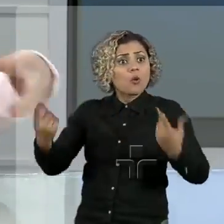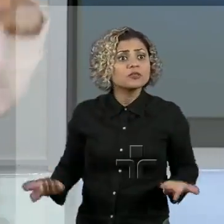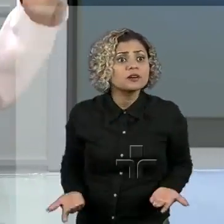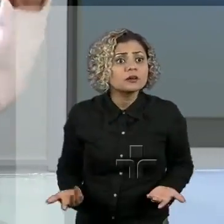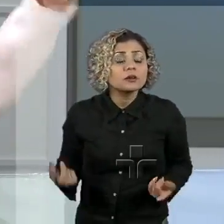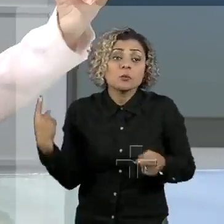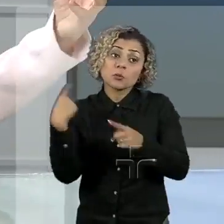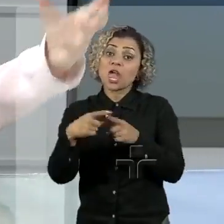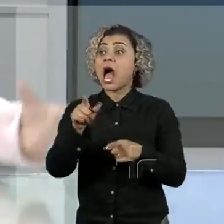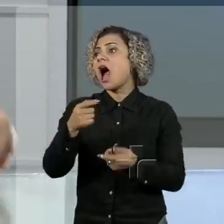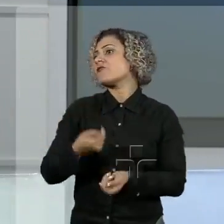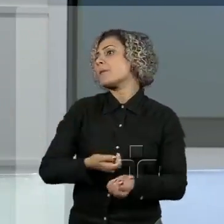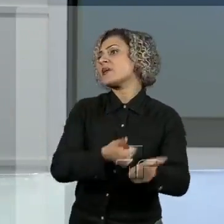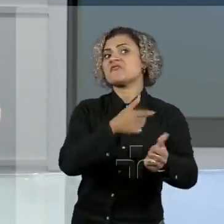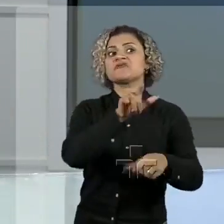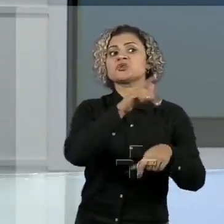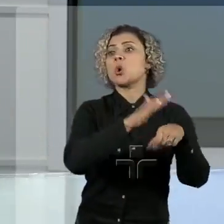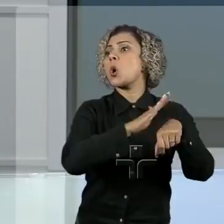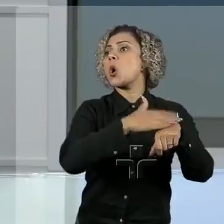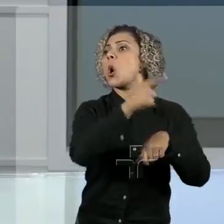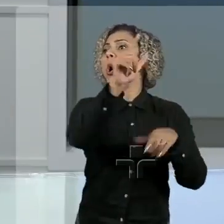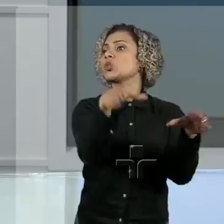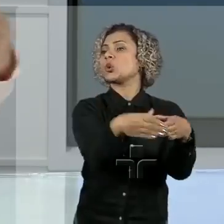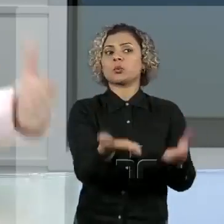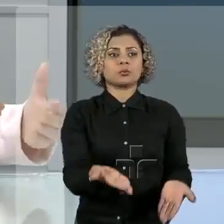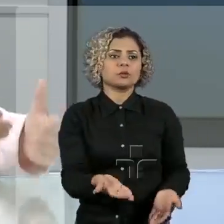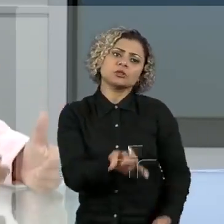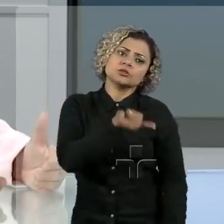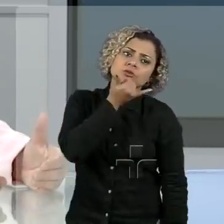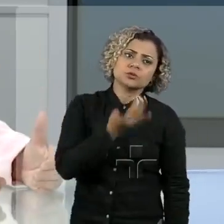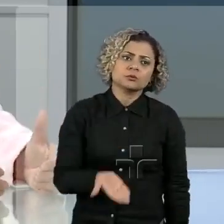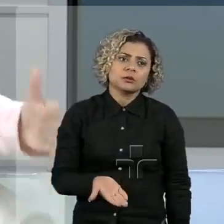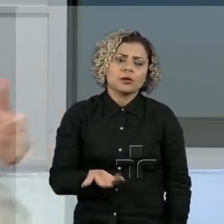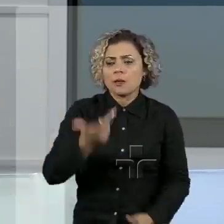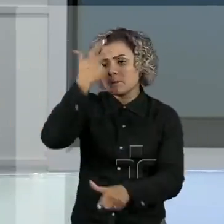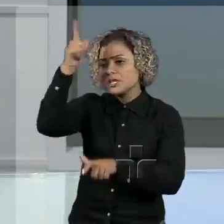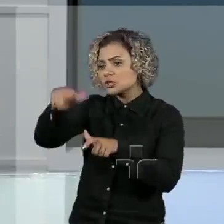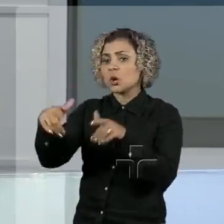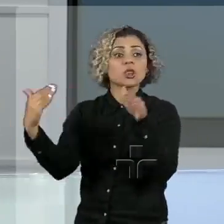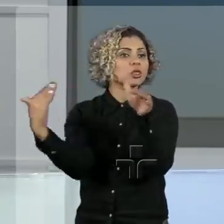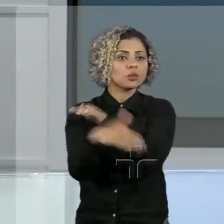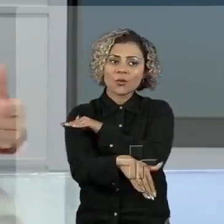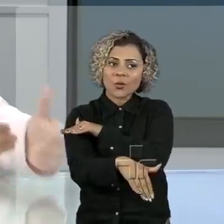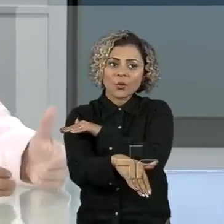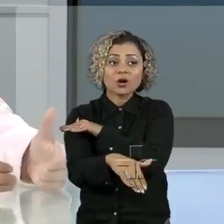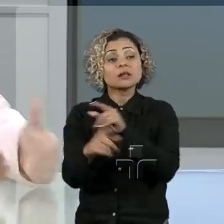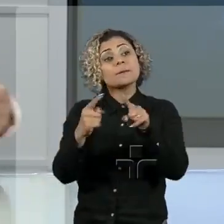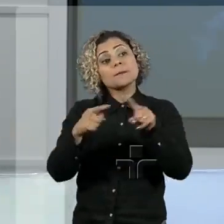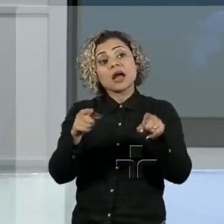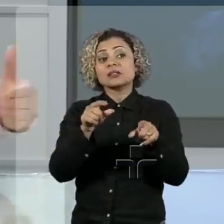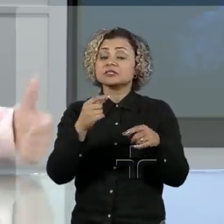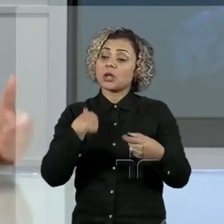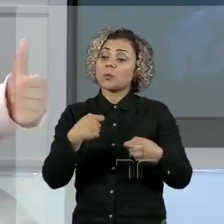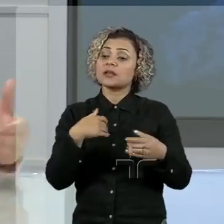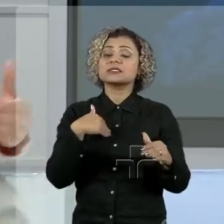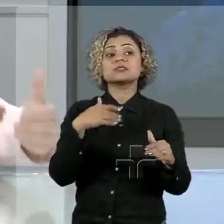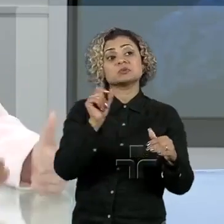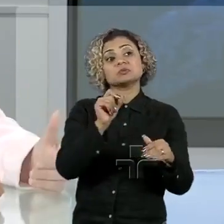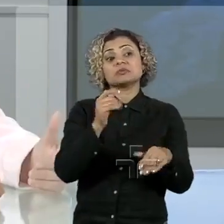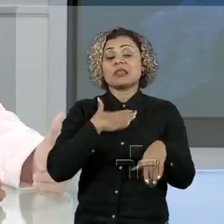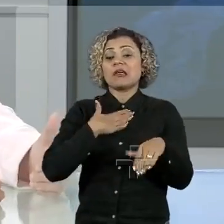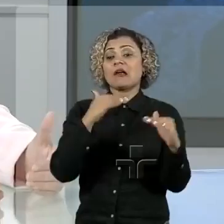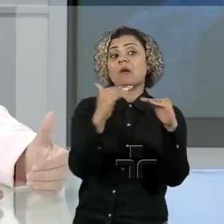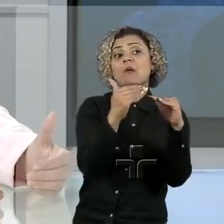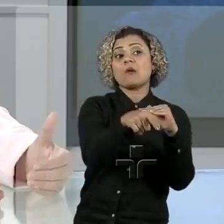vai favorecer A ou B. Ou o contrário, a pessoa não concorda, mas porque ela é base, ela vota a favor, se ela é oposição, ela